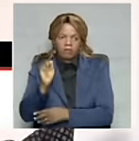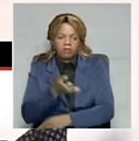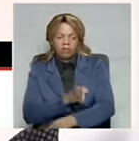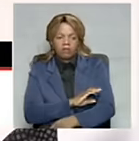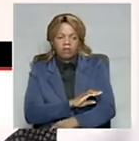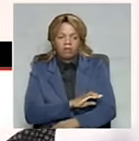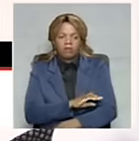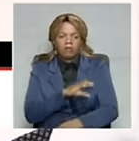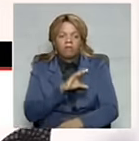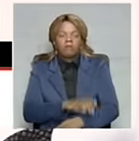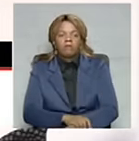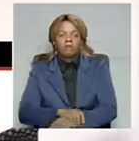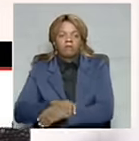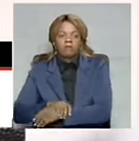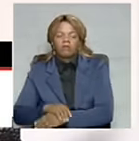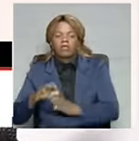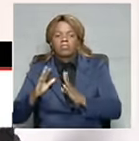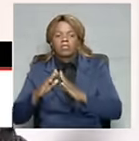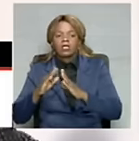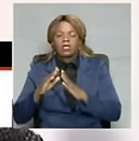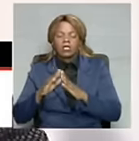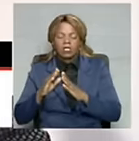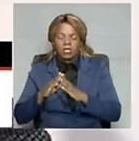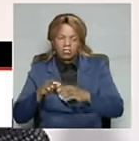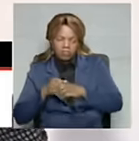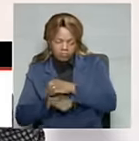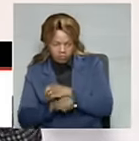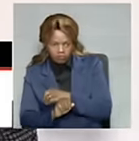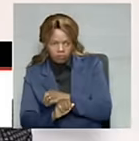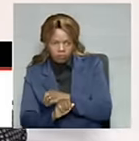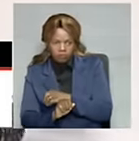nos direcionado no pavilhão multiuso. E posteriormente,